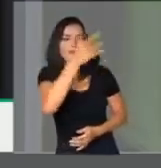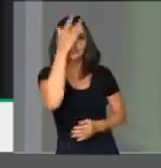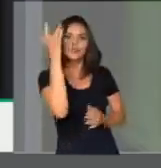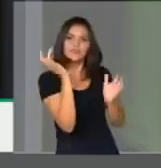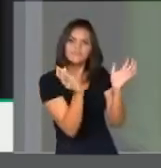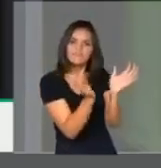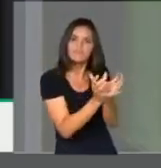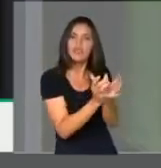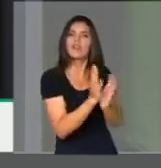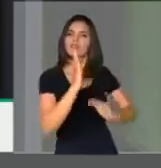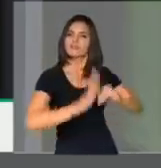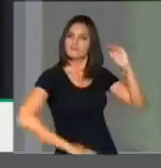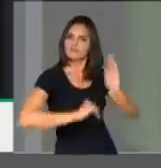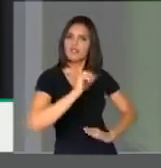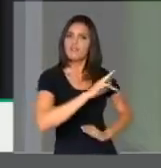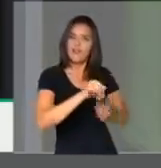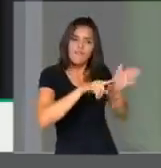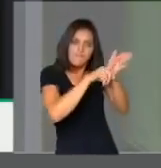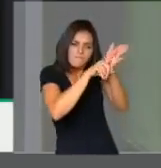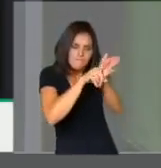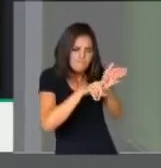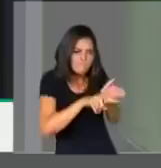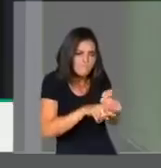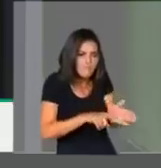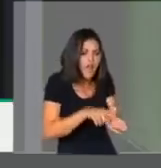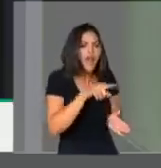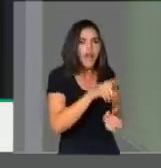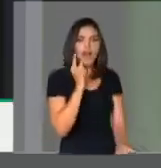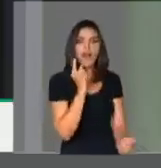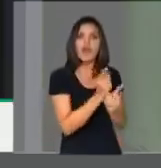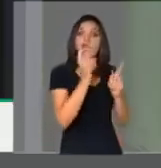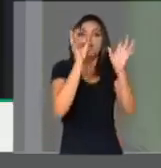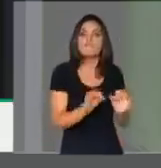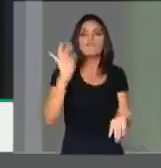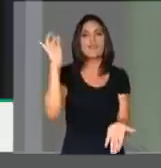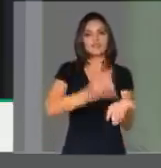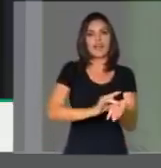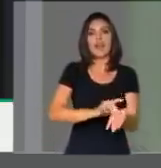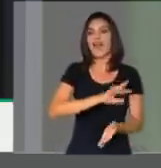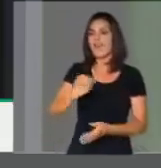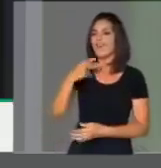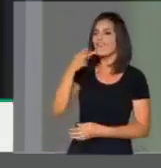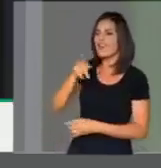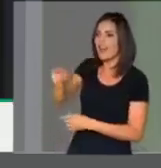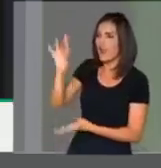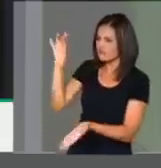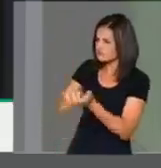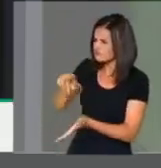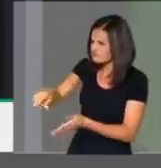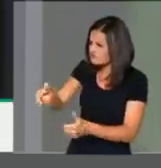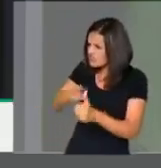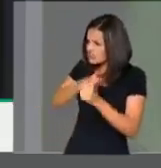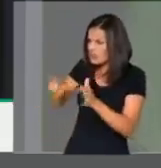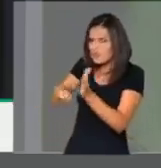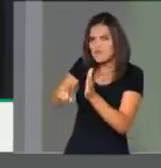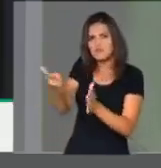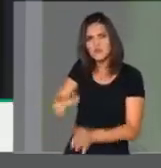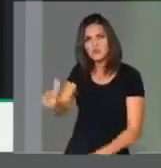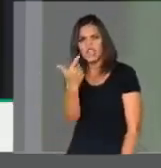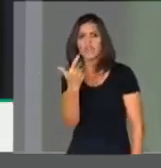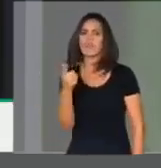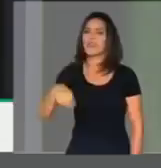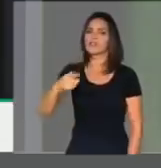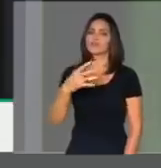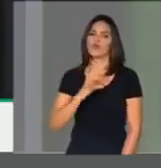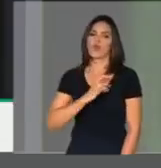déficit possa ser desmontado. Deputado Rogério, depois deputado Ivan Valente, depois deputado Edmilson. Obrigado, deputado Glauber